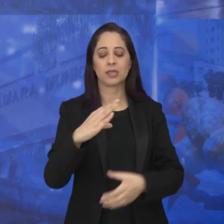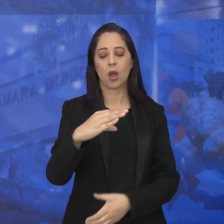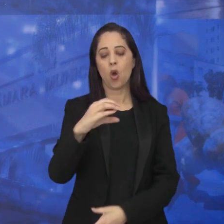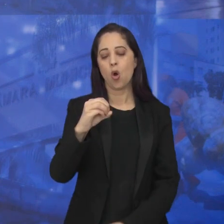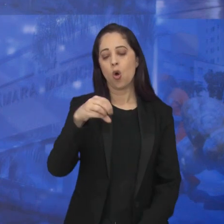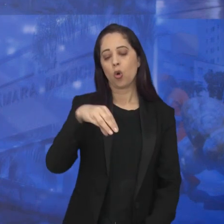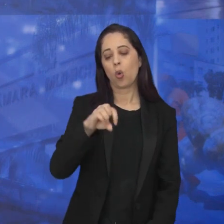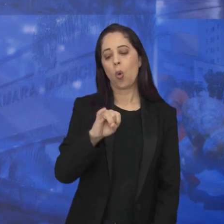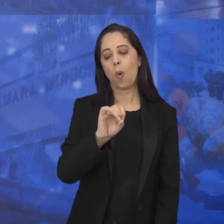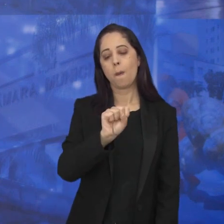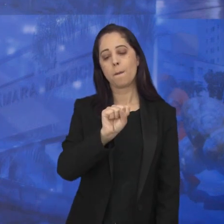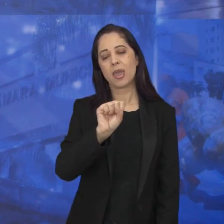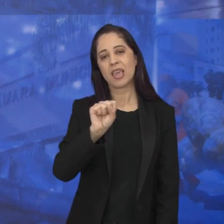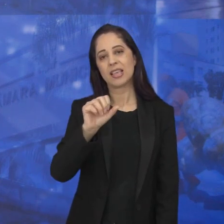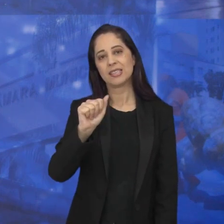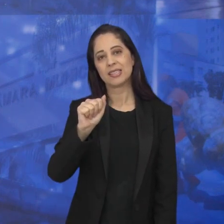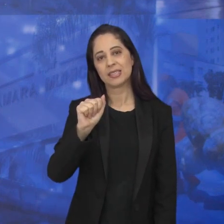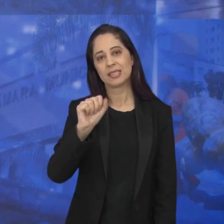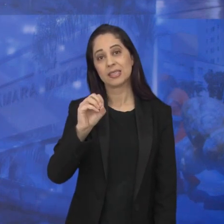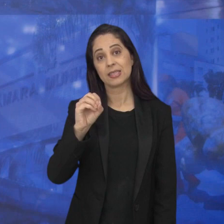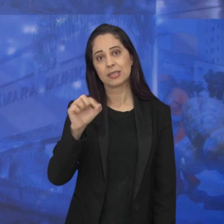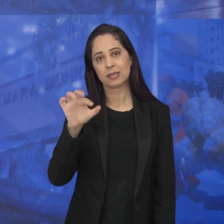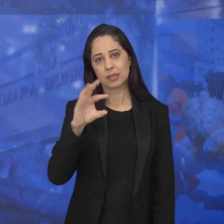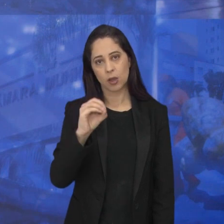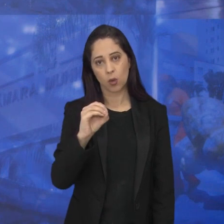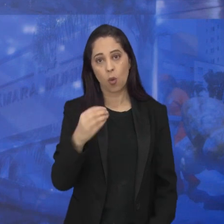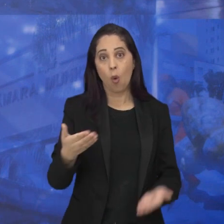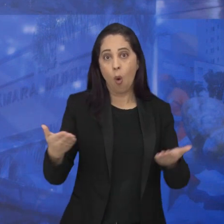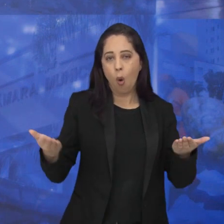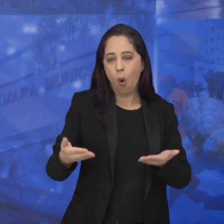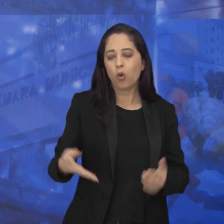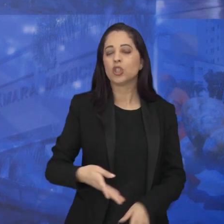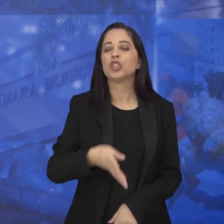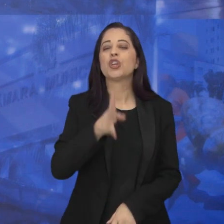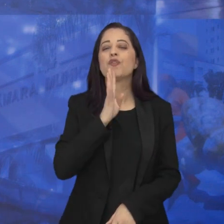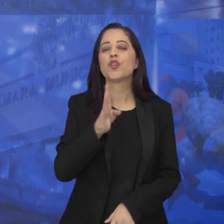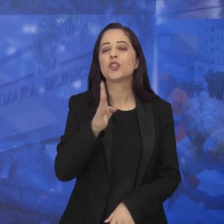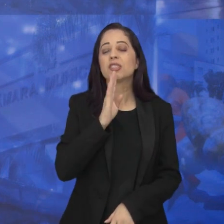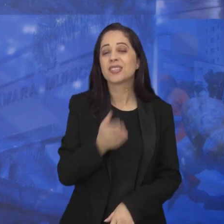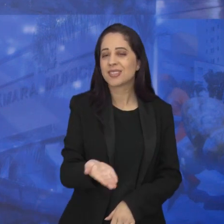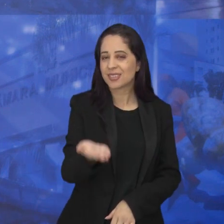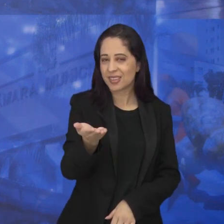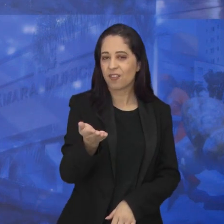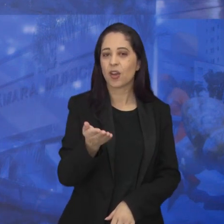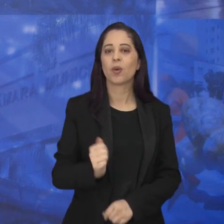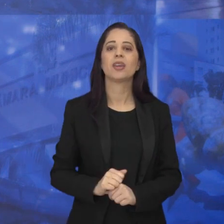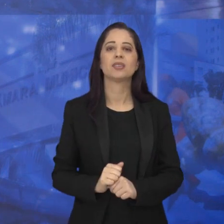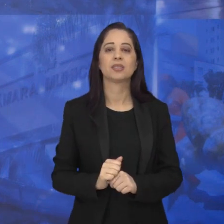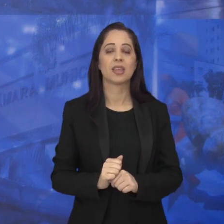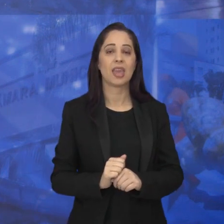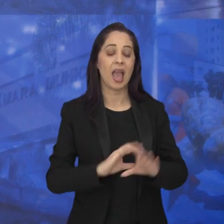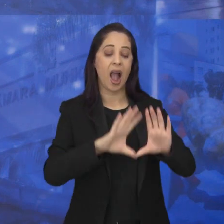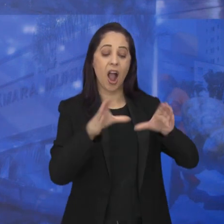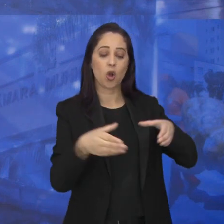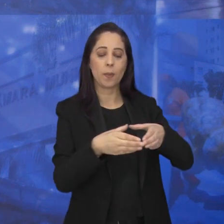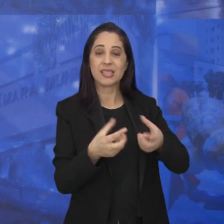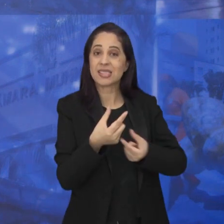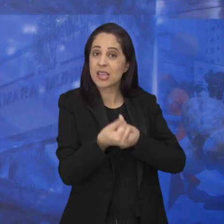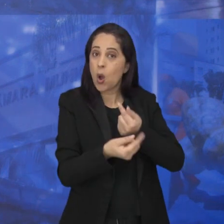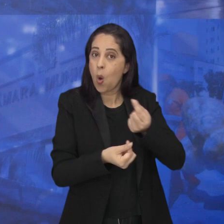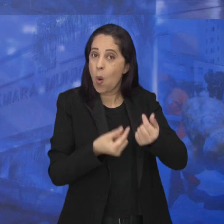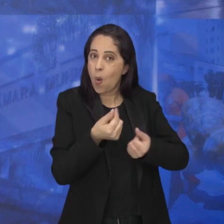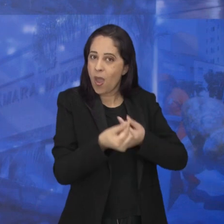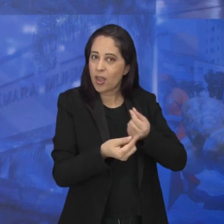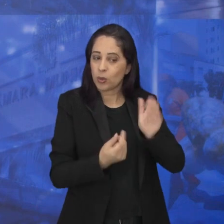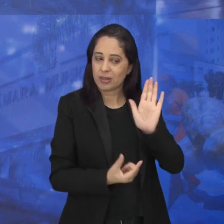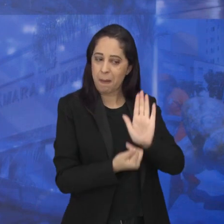das comissões da Câmara, que podem ser permanentes ou temporárias. Hoje vamos saber quais são as funções dos integrantes da Comissão